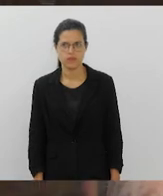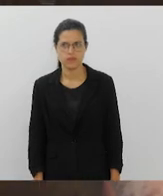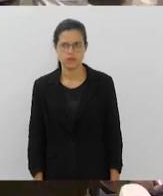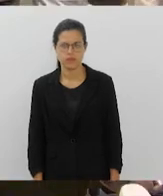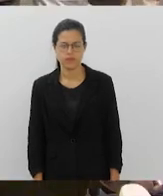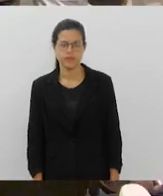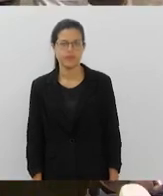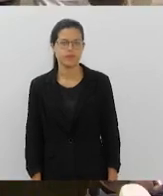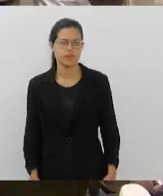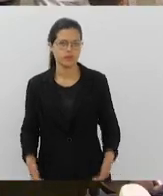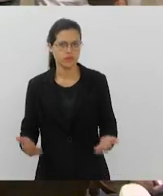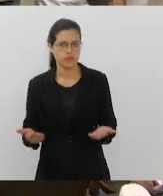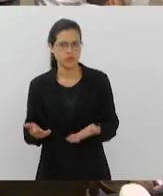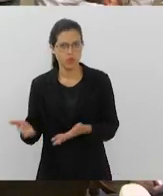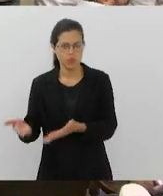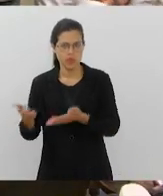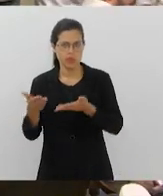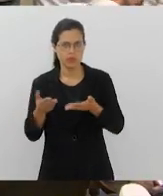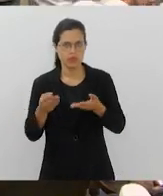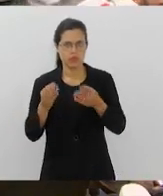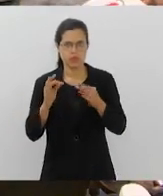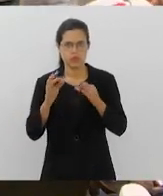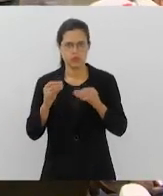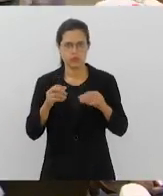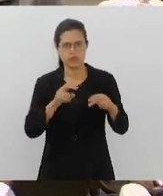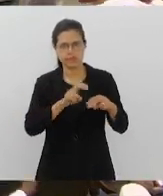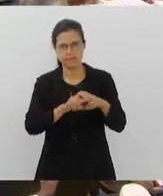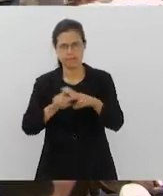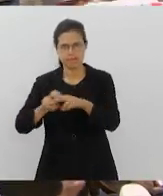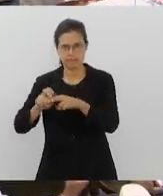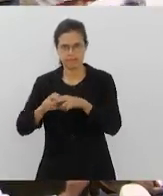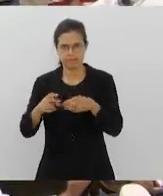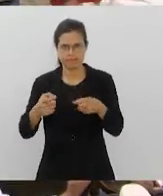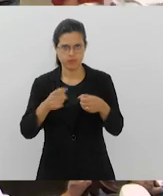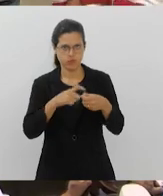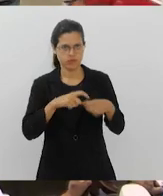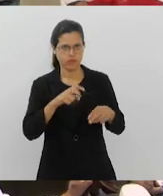Neste momento, convido para que todos ocupem os seus lugares.